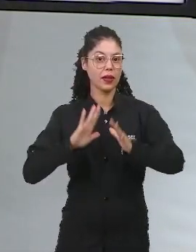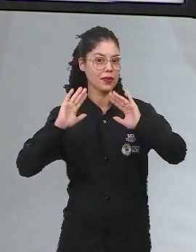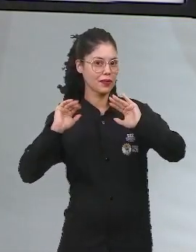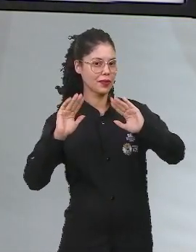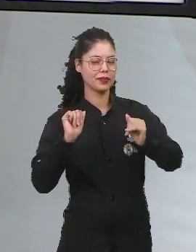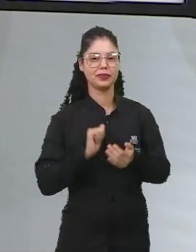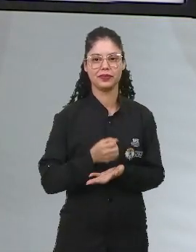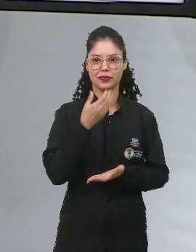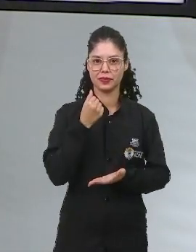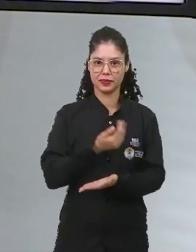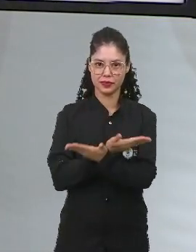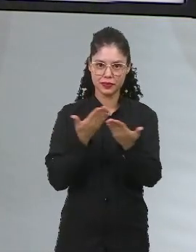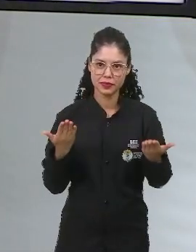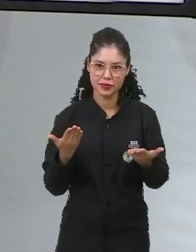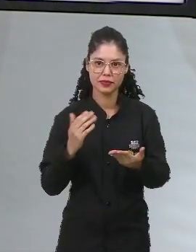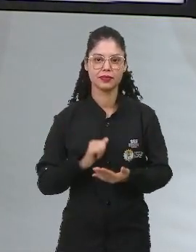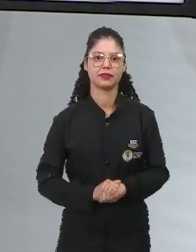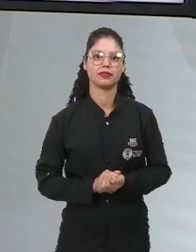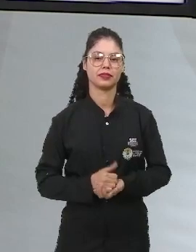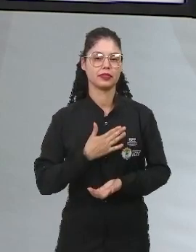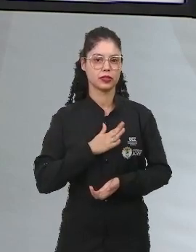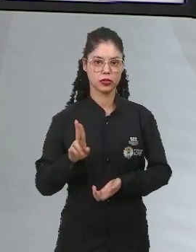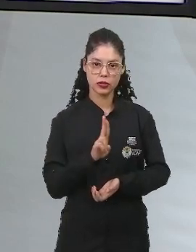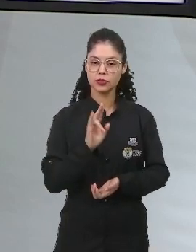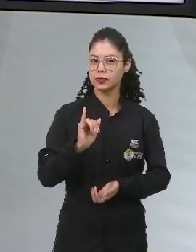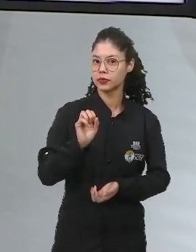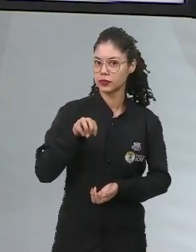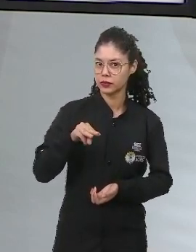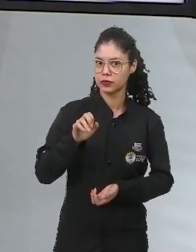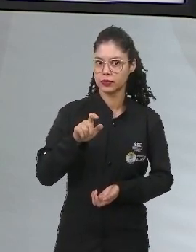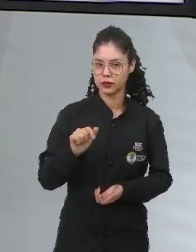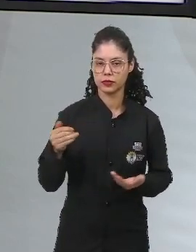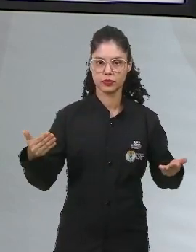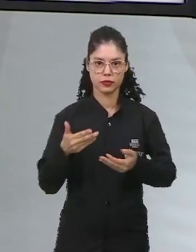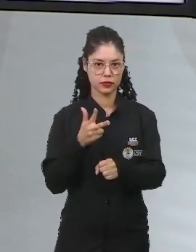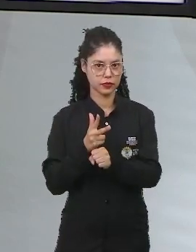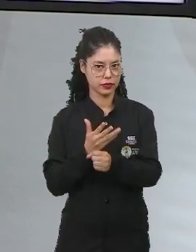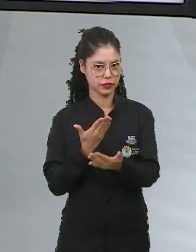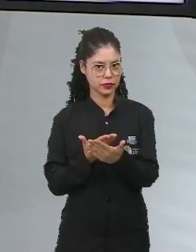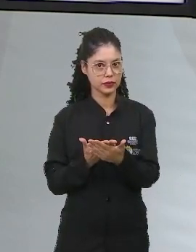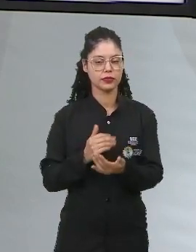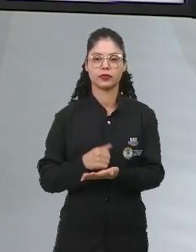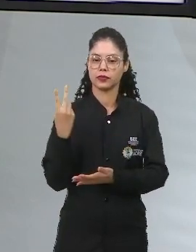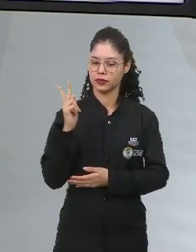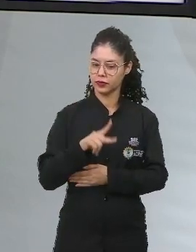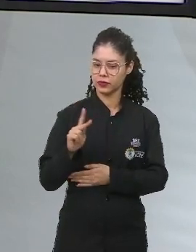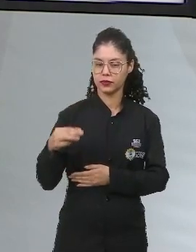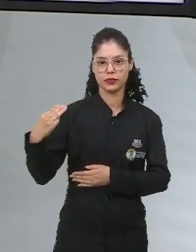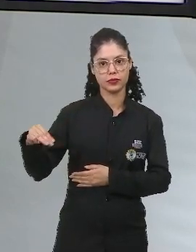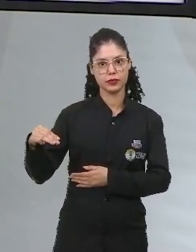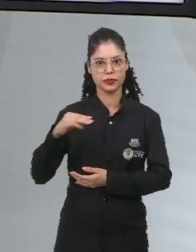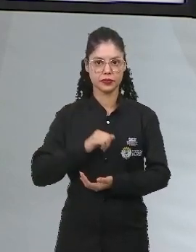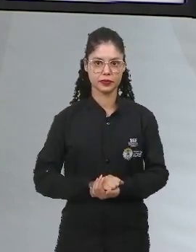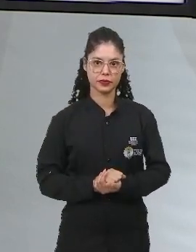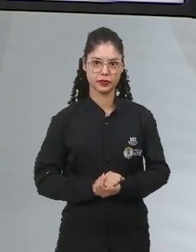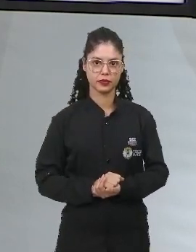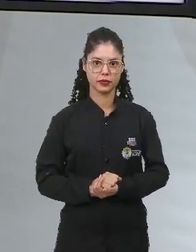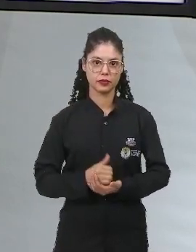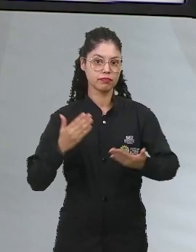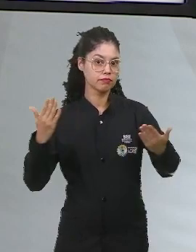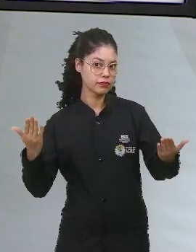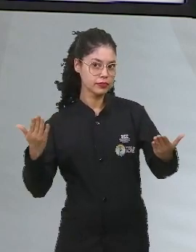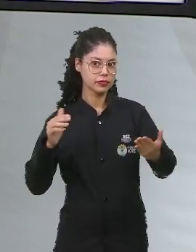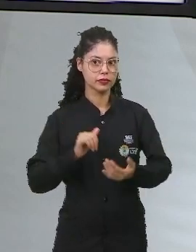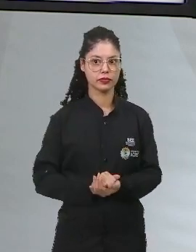Olá, tudo bem com vocês? O meu nome é Ismael Dourado e nesta videoaula eu serei o professor de matemática de vocês.